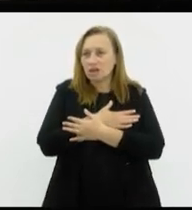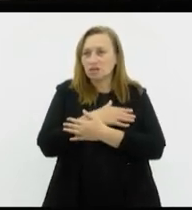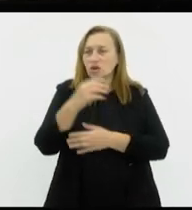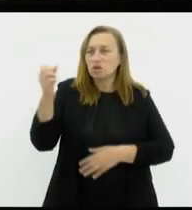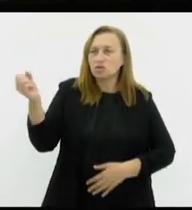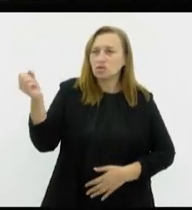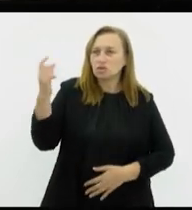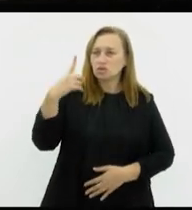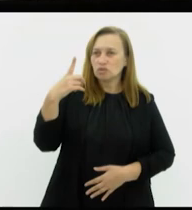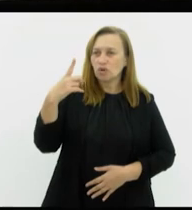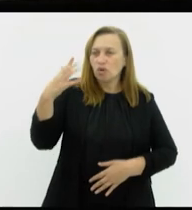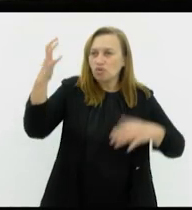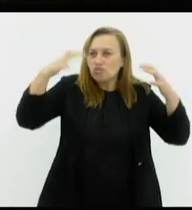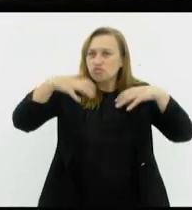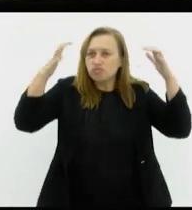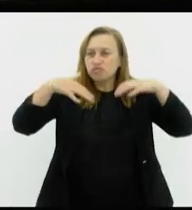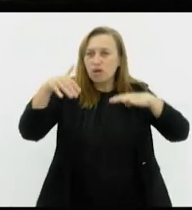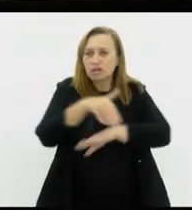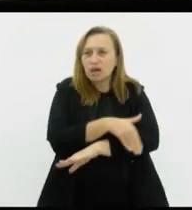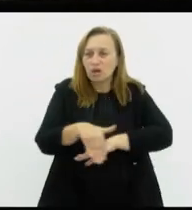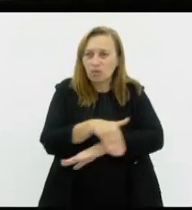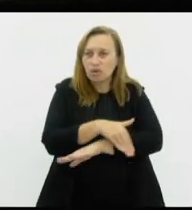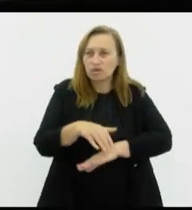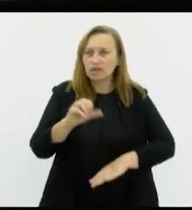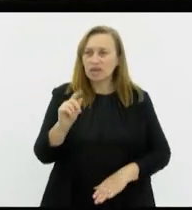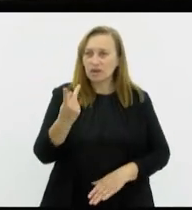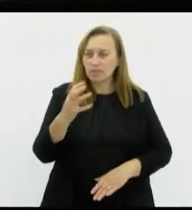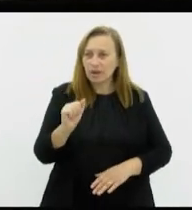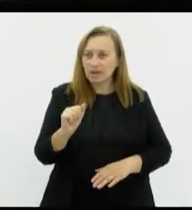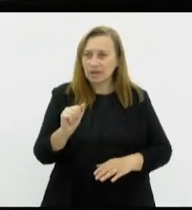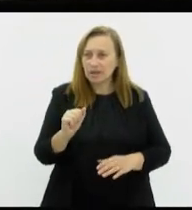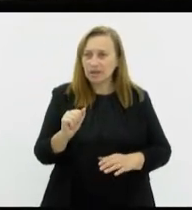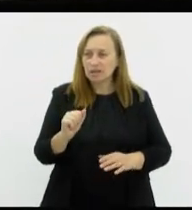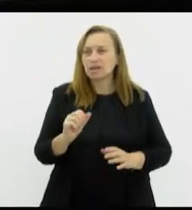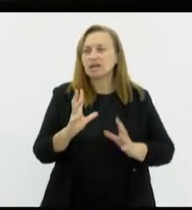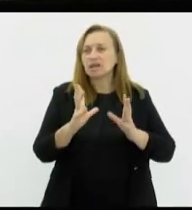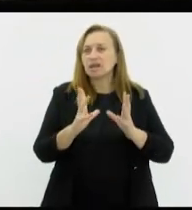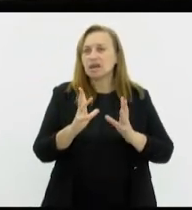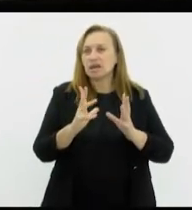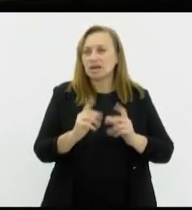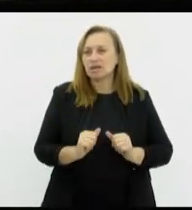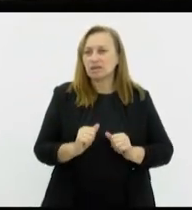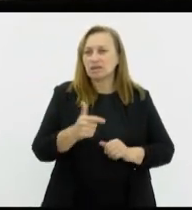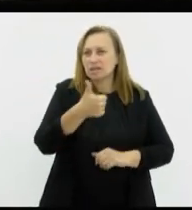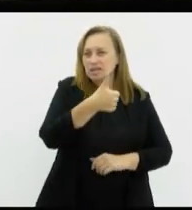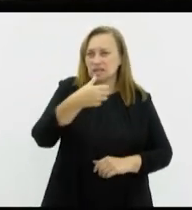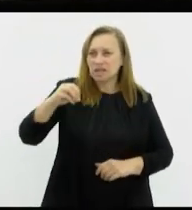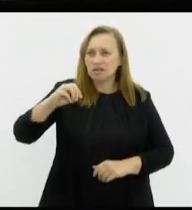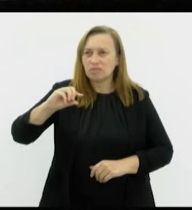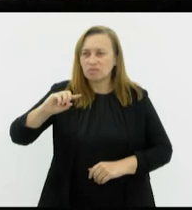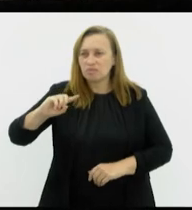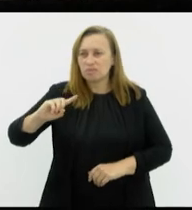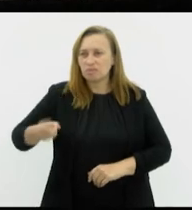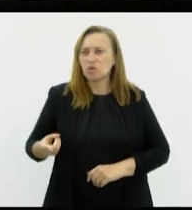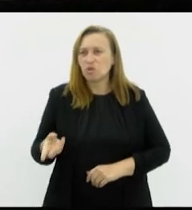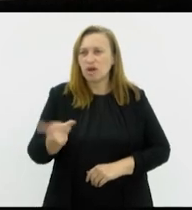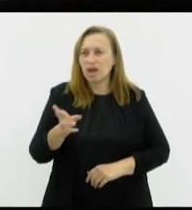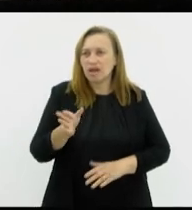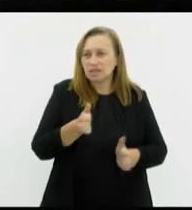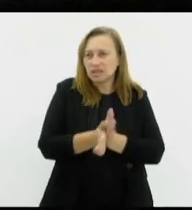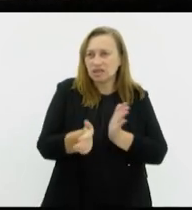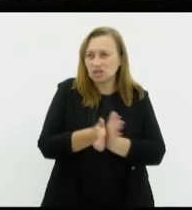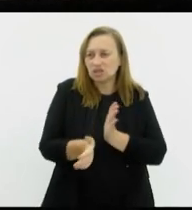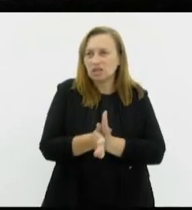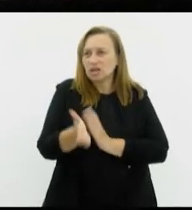sociais, fizemos uma campanha limpa, gastando um pouco mais de 100 mil reais. Quero agradecer